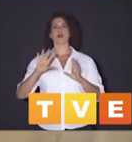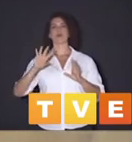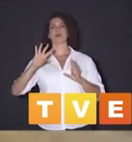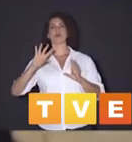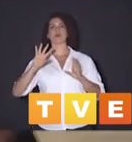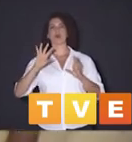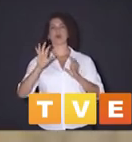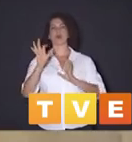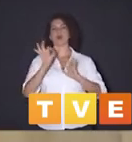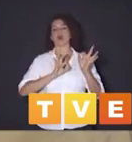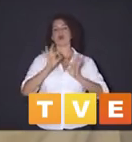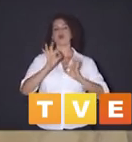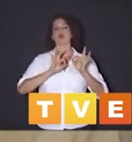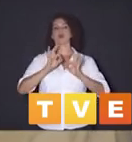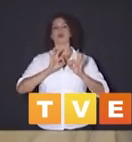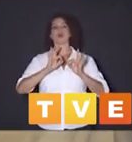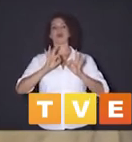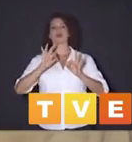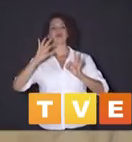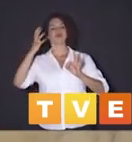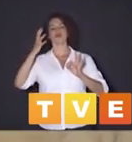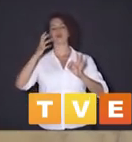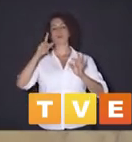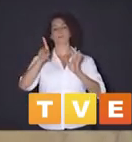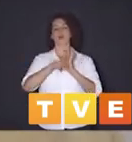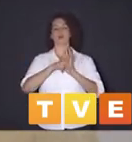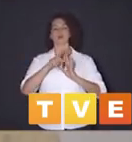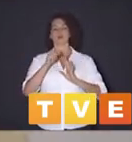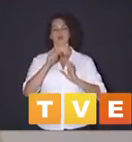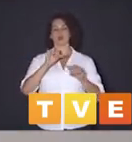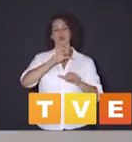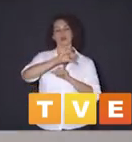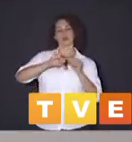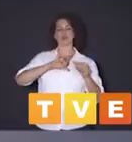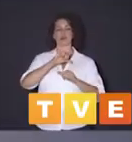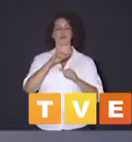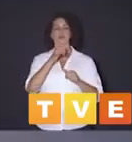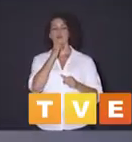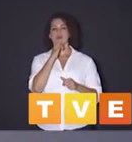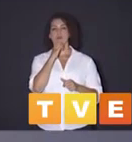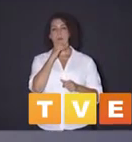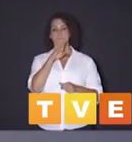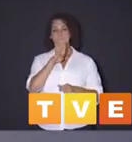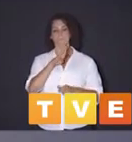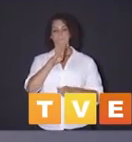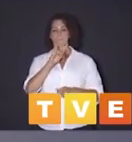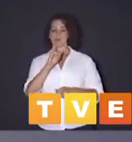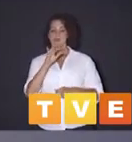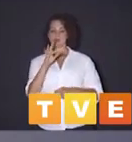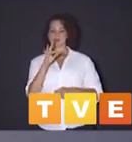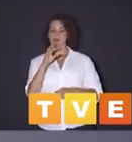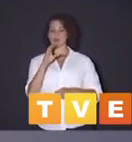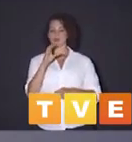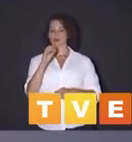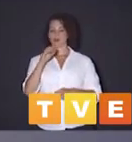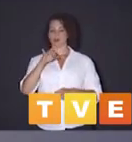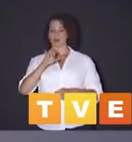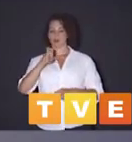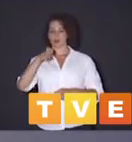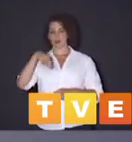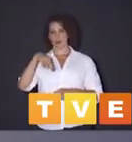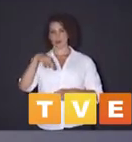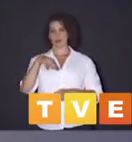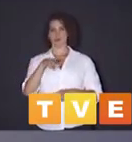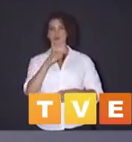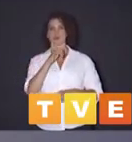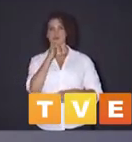dinheiro é o que ficou mais famoso foi o bitcoin então basicamente a gente tem um infográfico aqui que explica meio como é que funciona coisa você tem uma